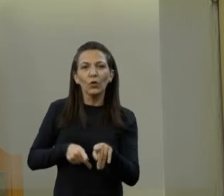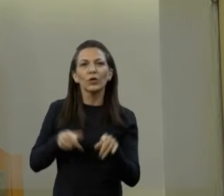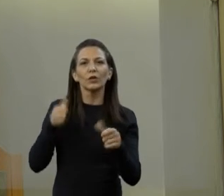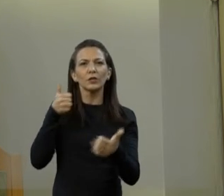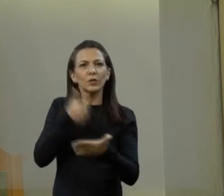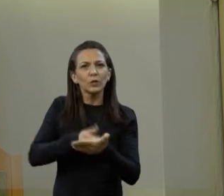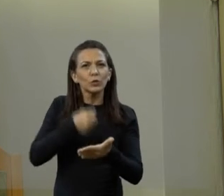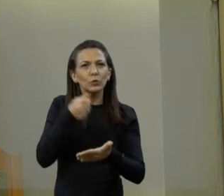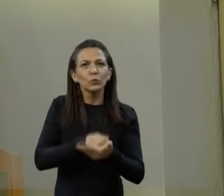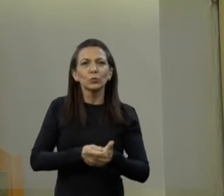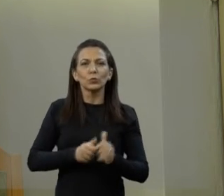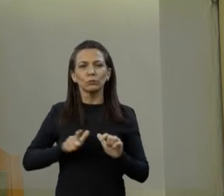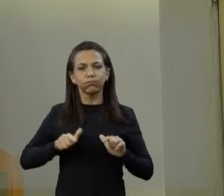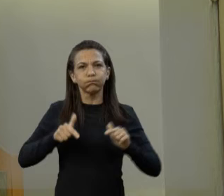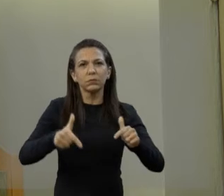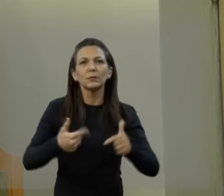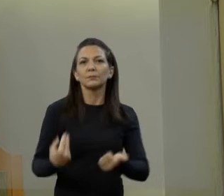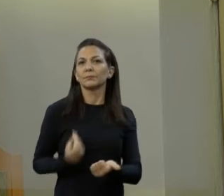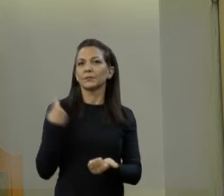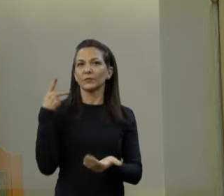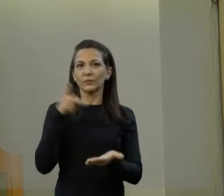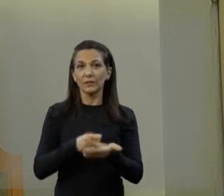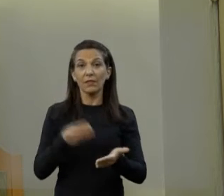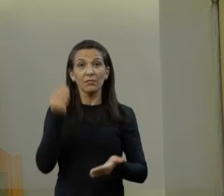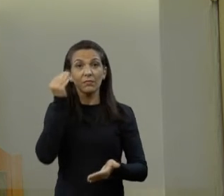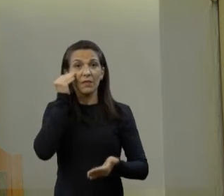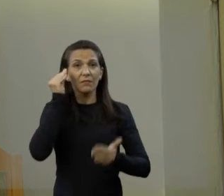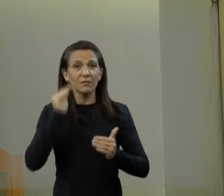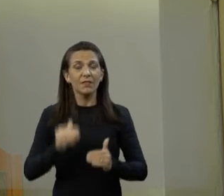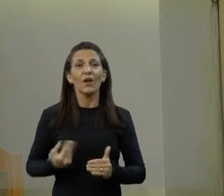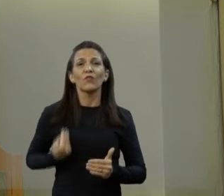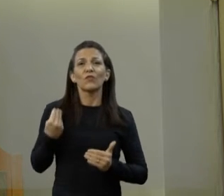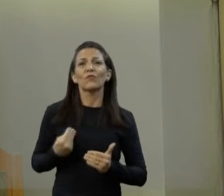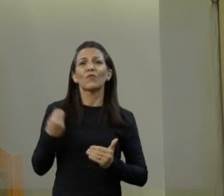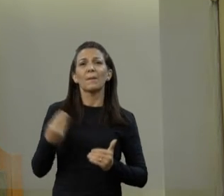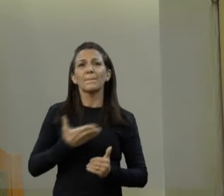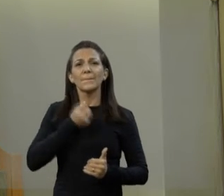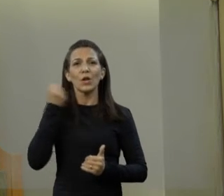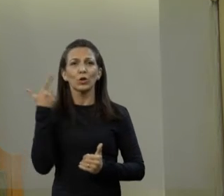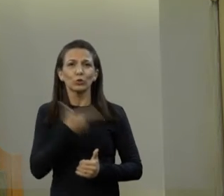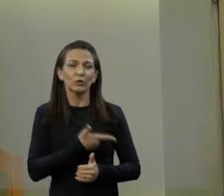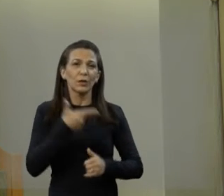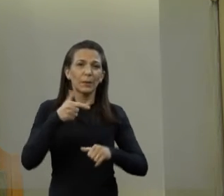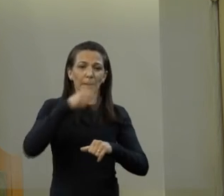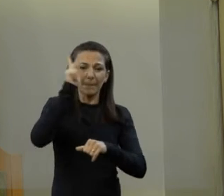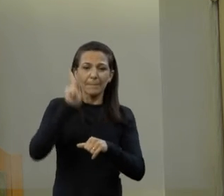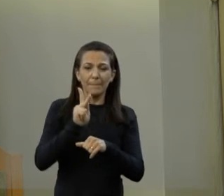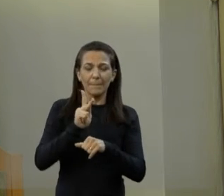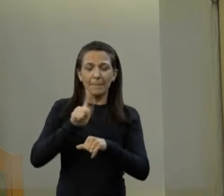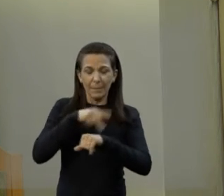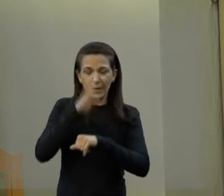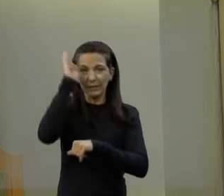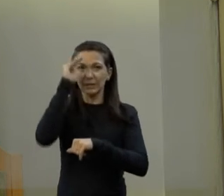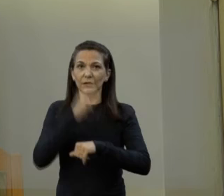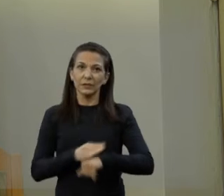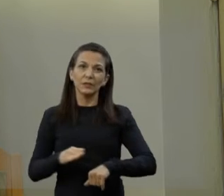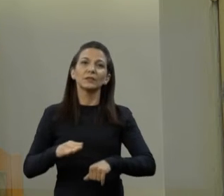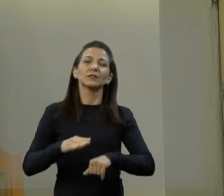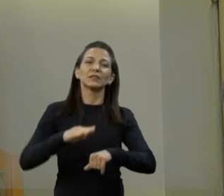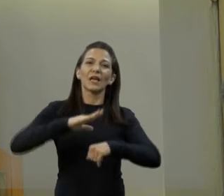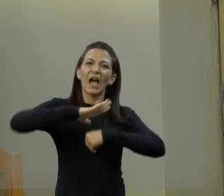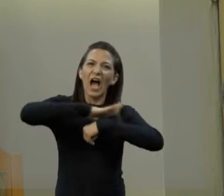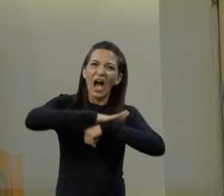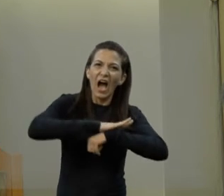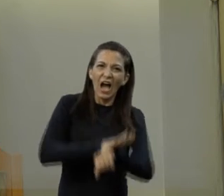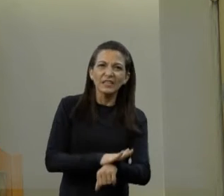circularmente para viver ou melhor tentar sobreviver num dos países mais racistas América Latina então